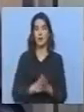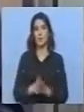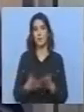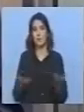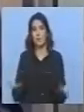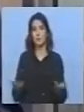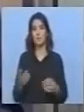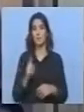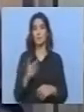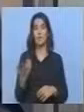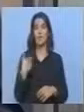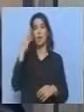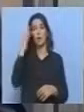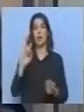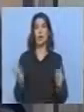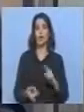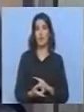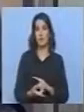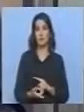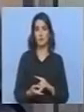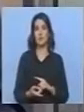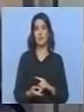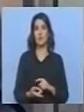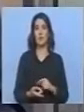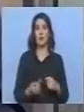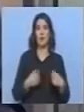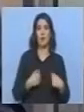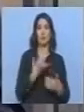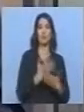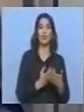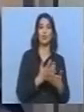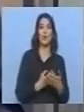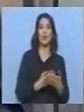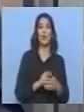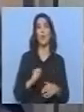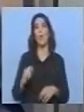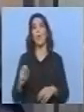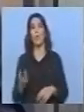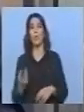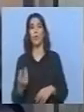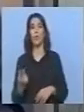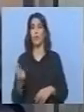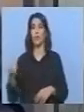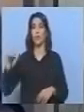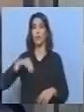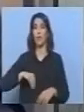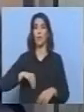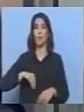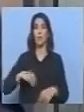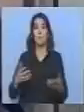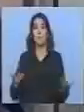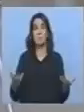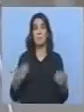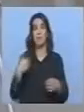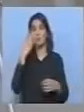Exatamente. E, portanto, eu acho que esta inversão entre ser contribuinte líquido ou ir buscar dinheiro para além daquilo que lá coloca, acho